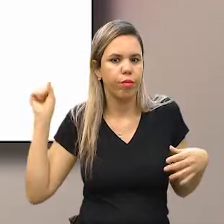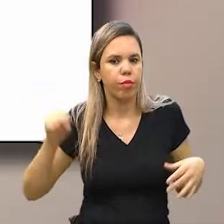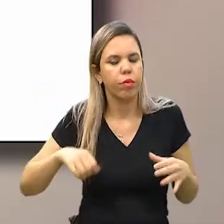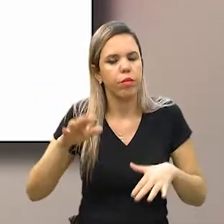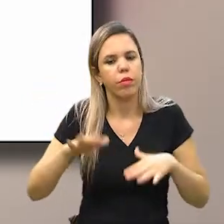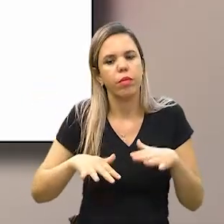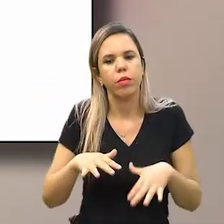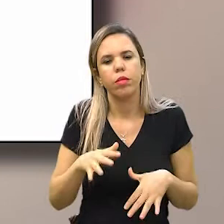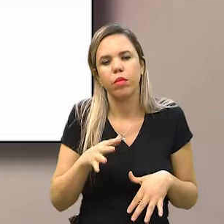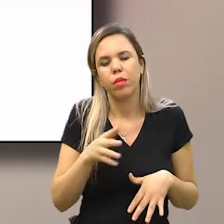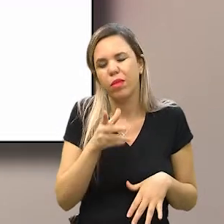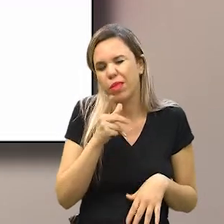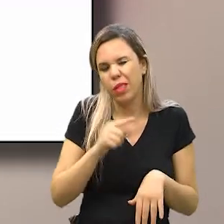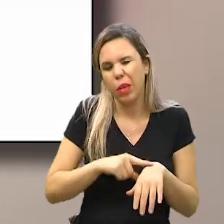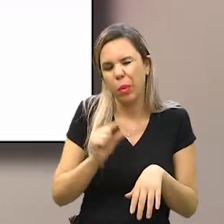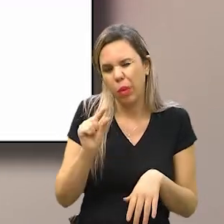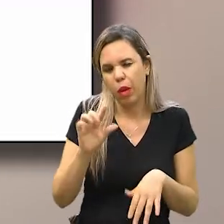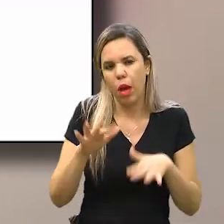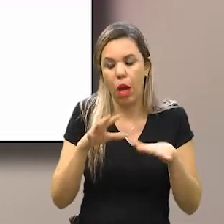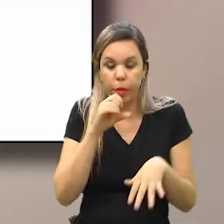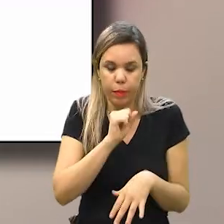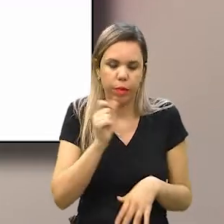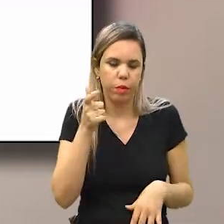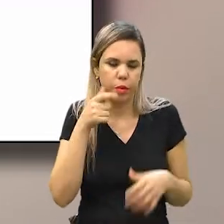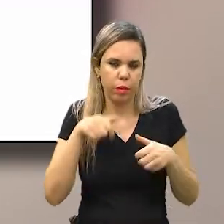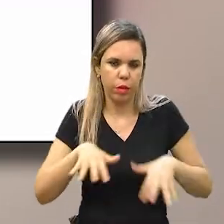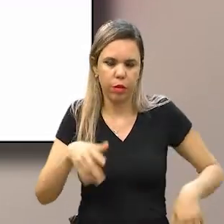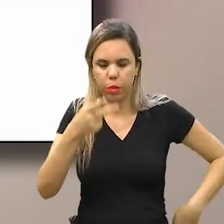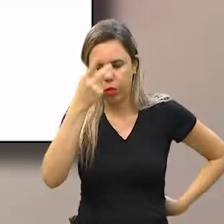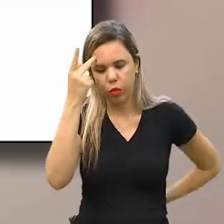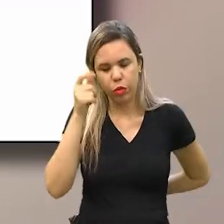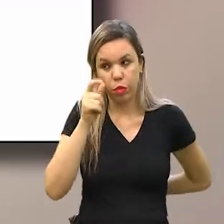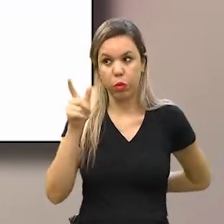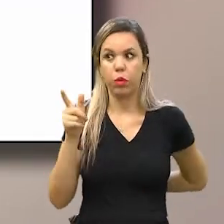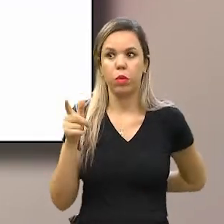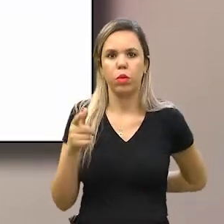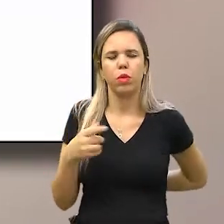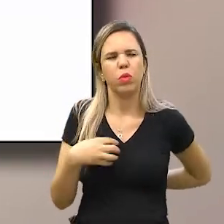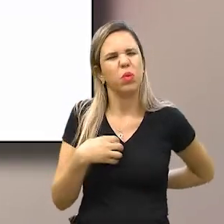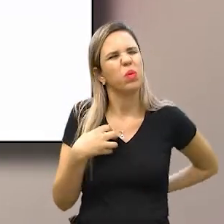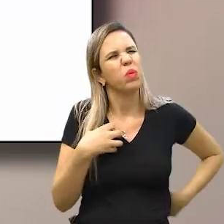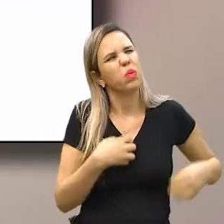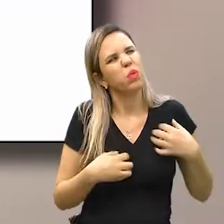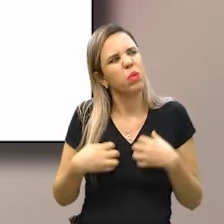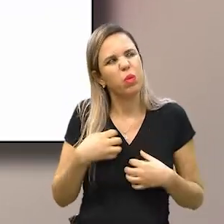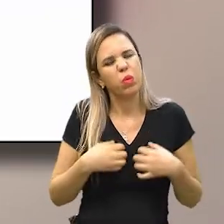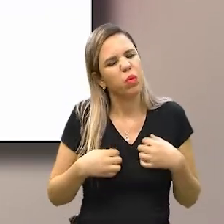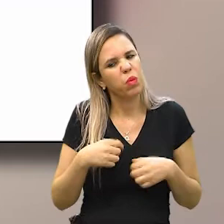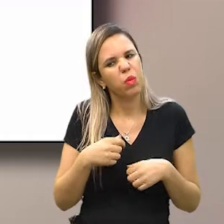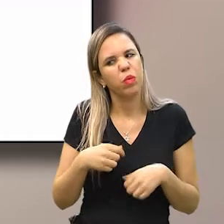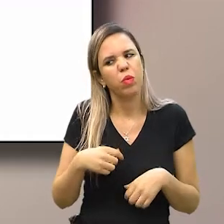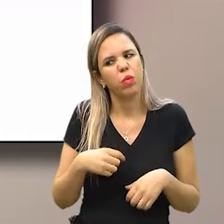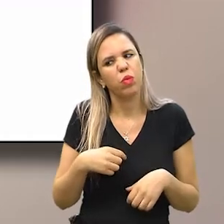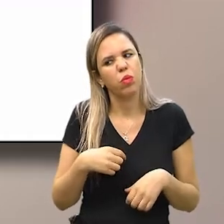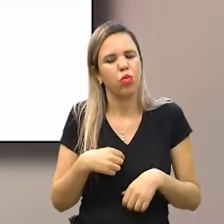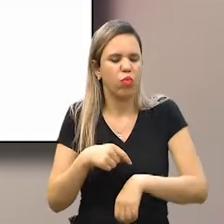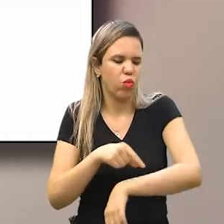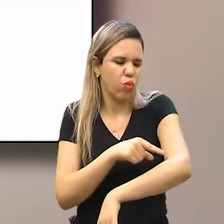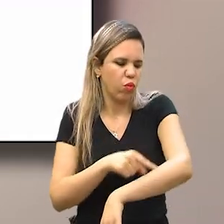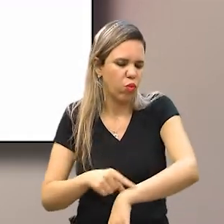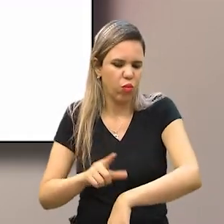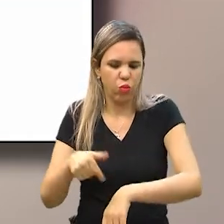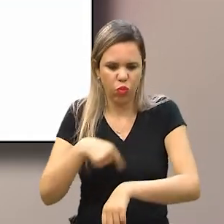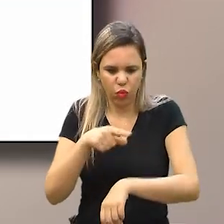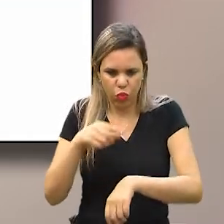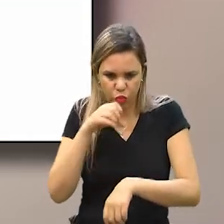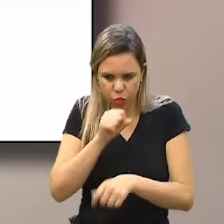Sim. Às vezes pode levar um pouquinho mais de tempo, mas geralmente é rápido. A pessoa acorda com algum desconforto naquela área,